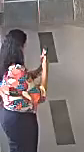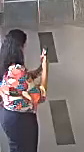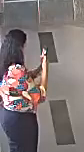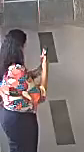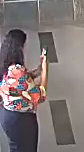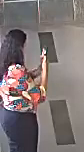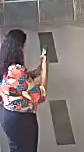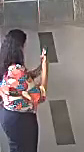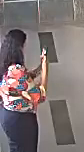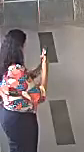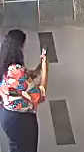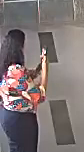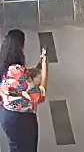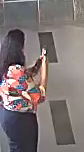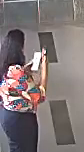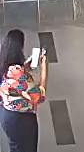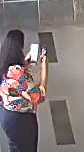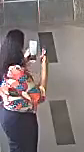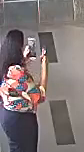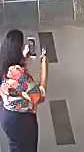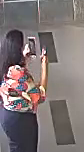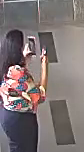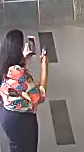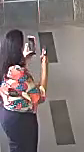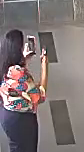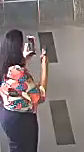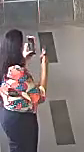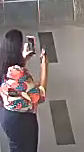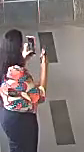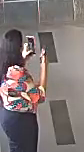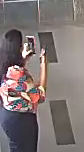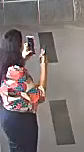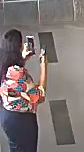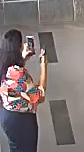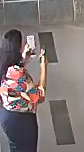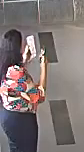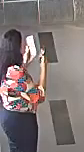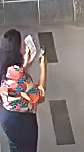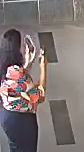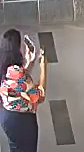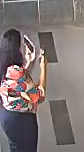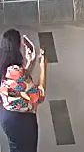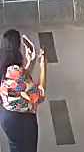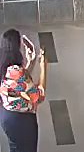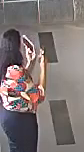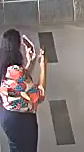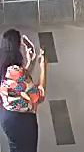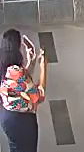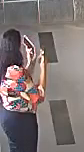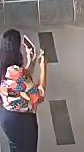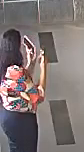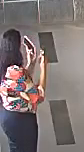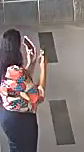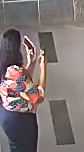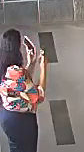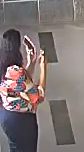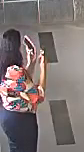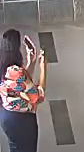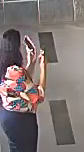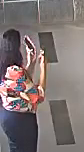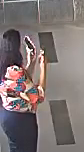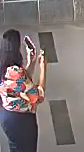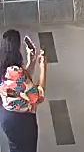pais ou, na maioria das vezes, as mães, que são as nossas guerreiras mesmo. Então, essa carteirinha facilita muito, né, porque a gente está tendo uma